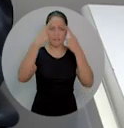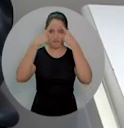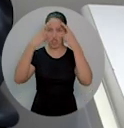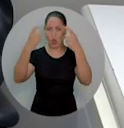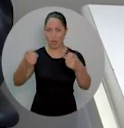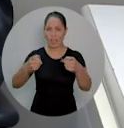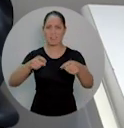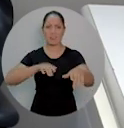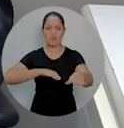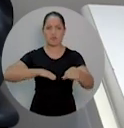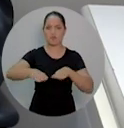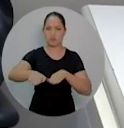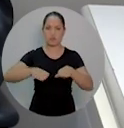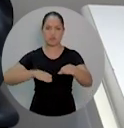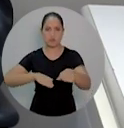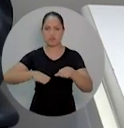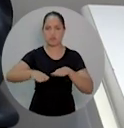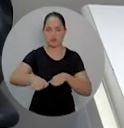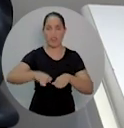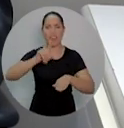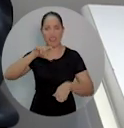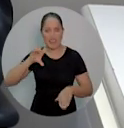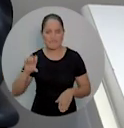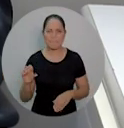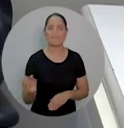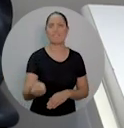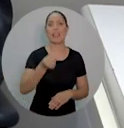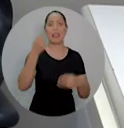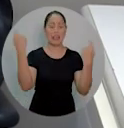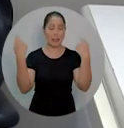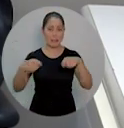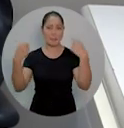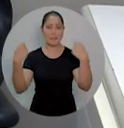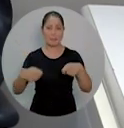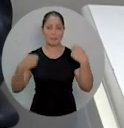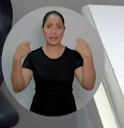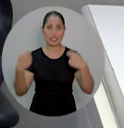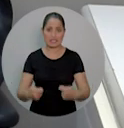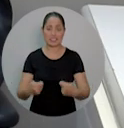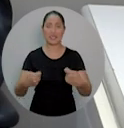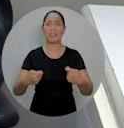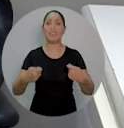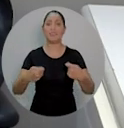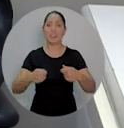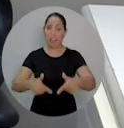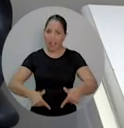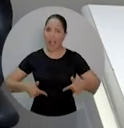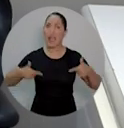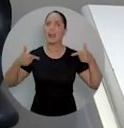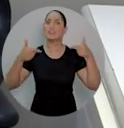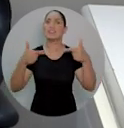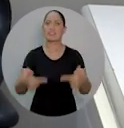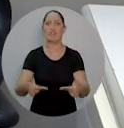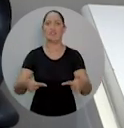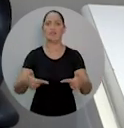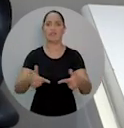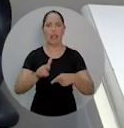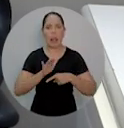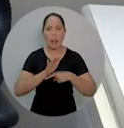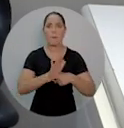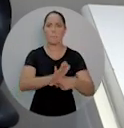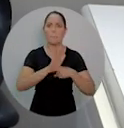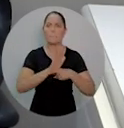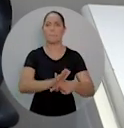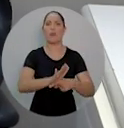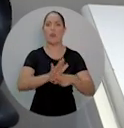violência no trânsito é um problema muito grave, e que ele pratique ações positivas no sentido